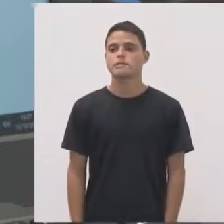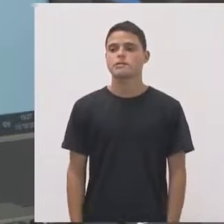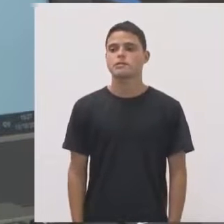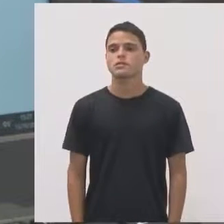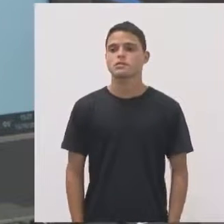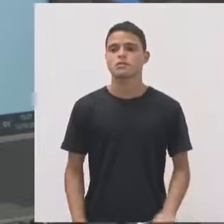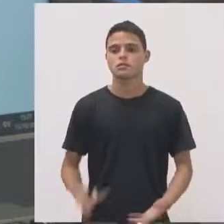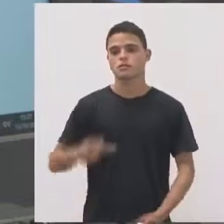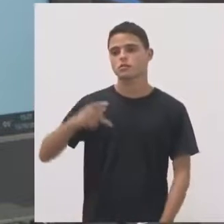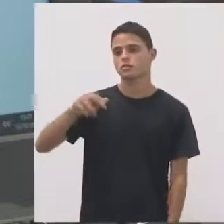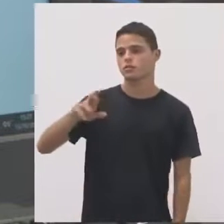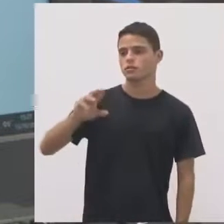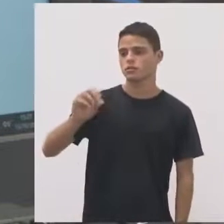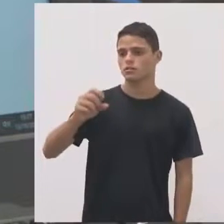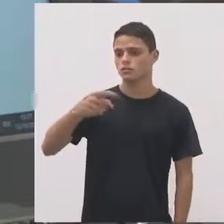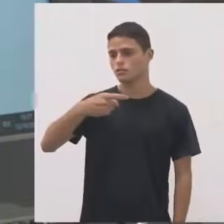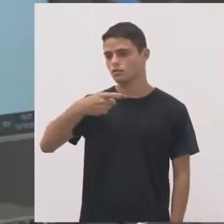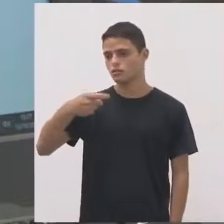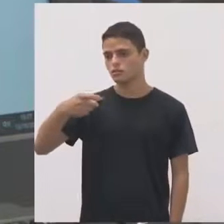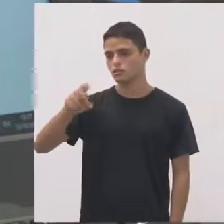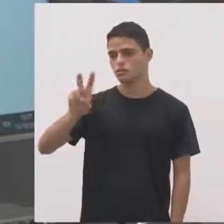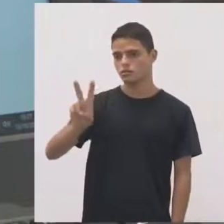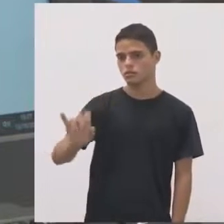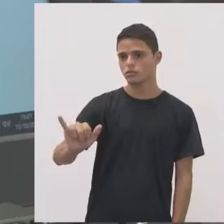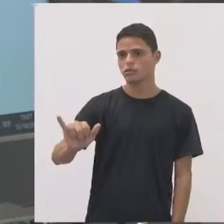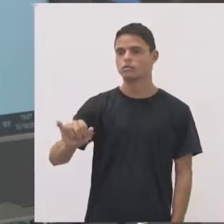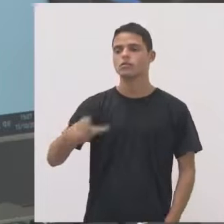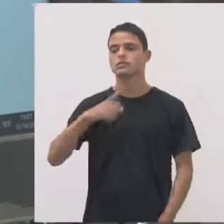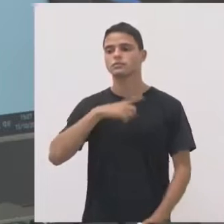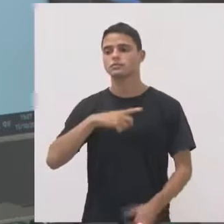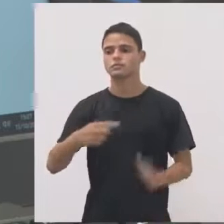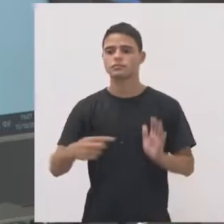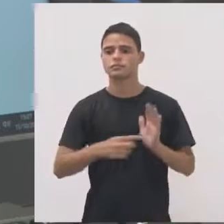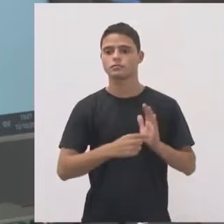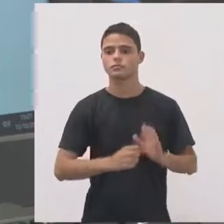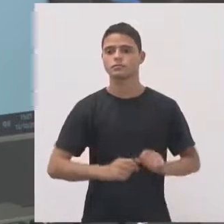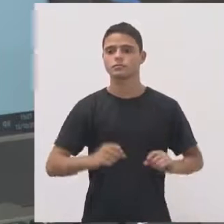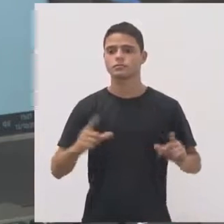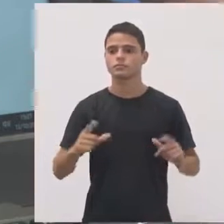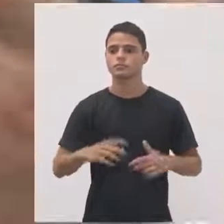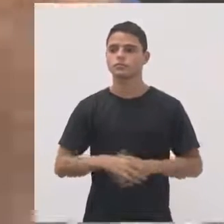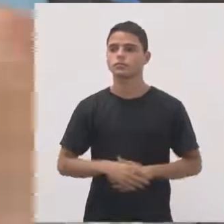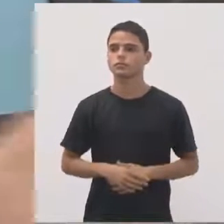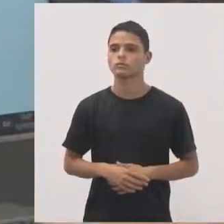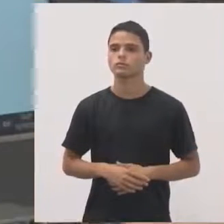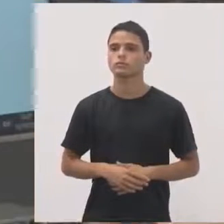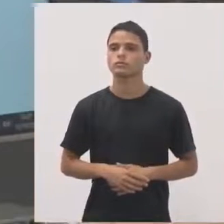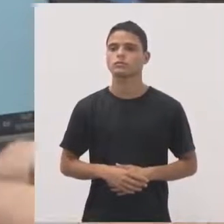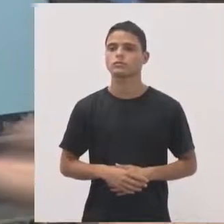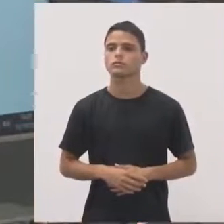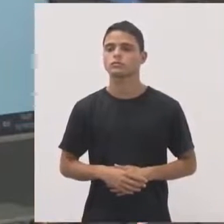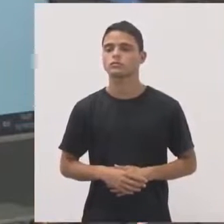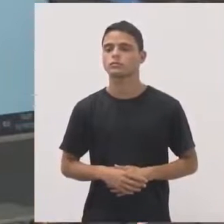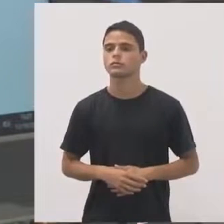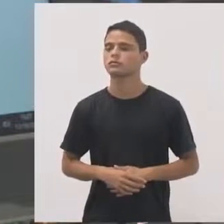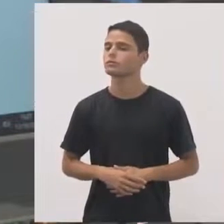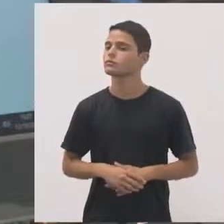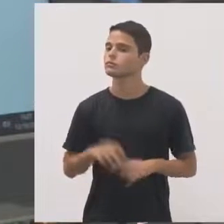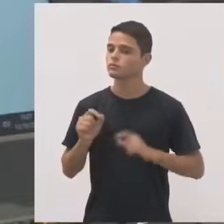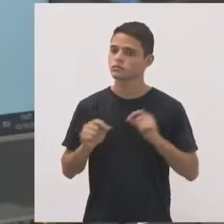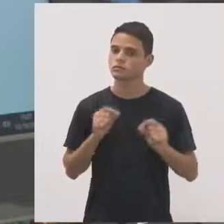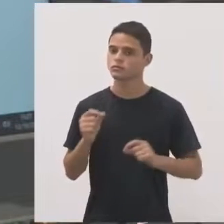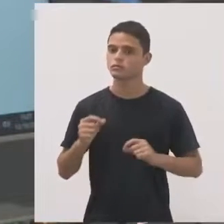proxy, tá bom? Então vocês estão vendo aqui que o proxy está ativo. Aonde você entrou, Felipe? Vamos lá de novo, que eu tô com pressa. O que eu coloquei